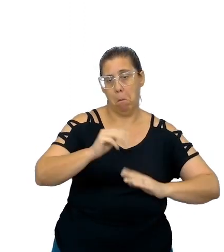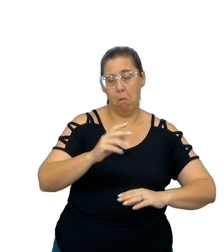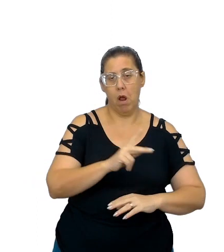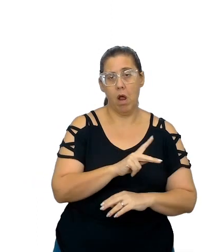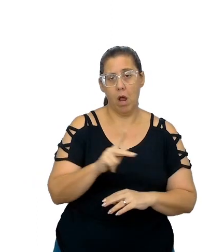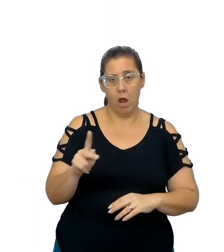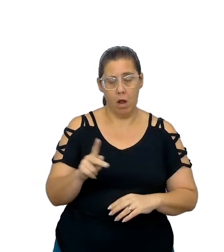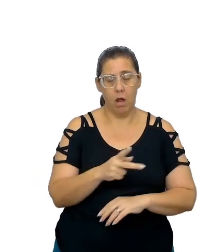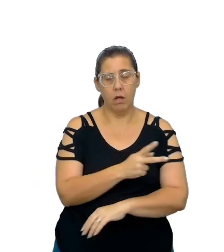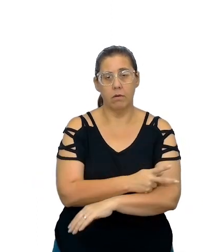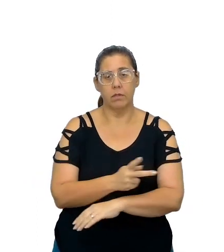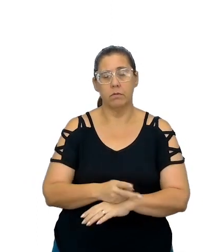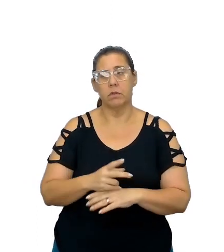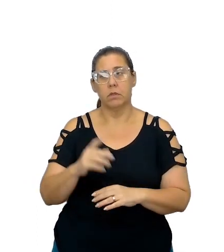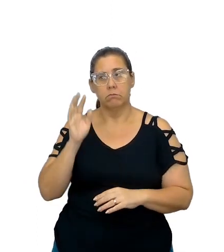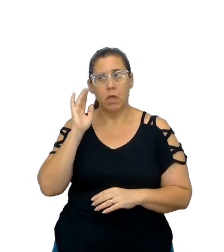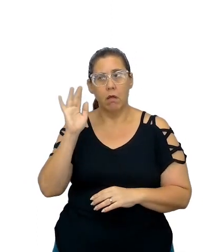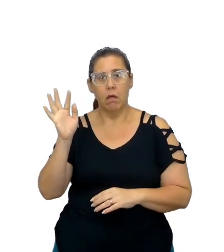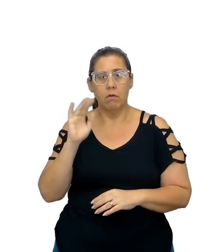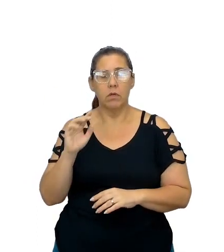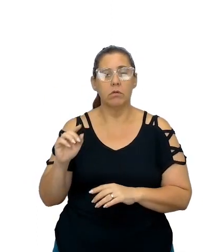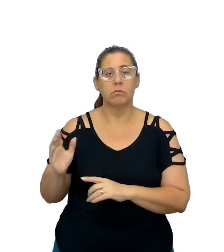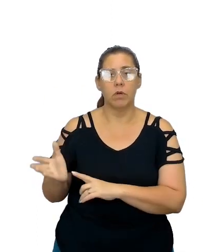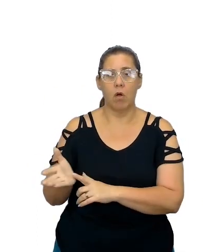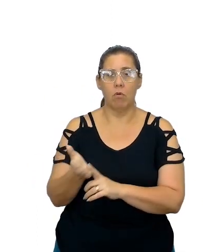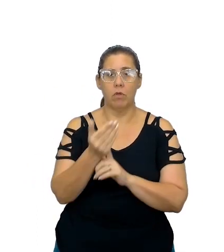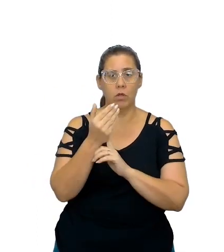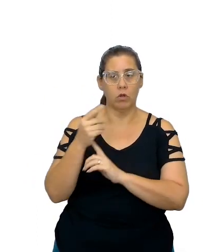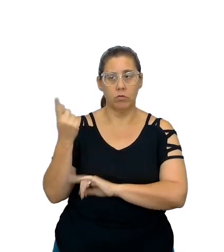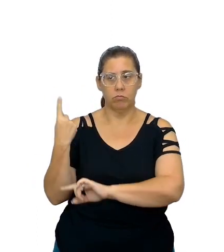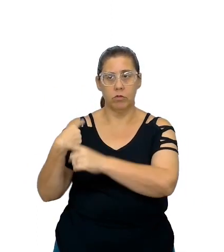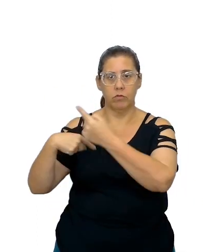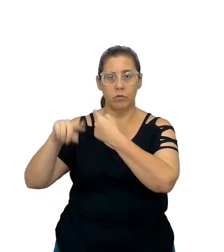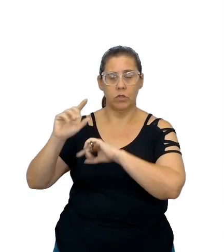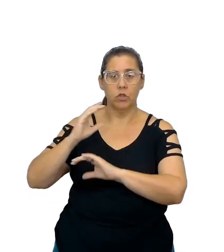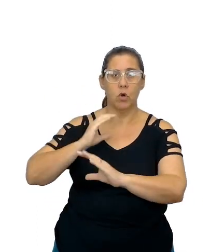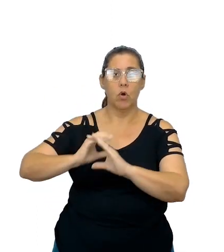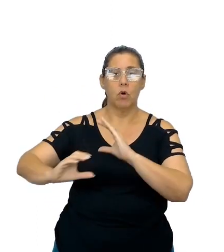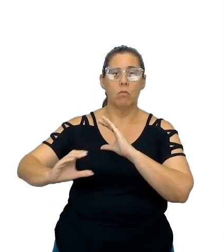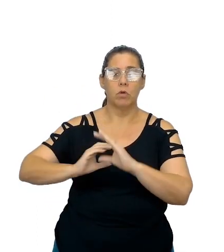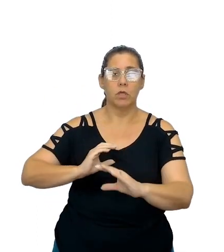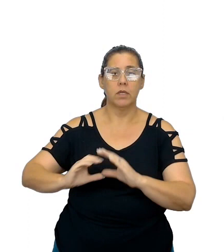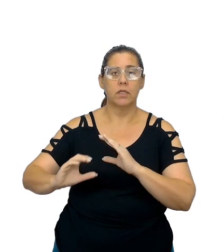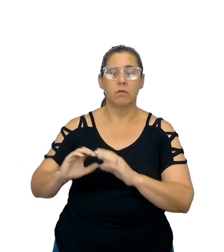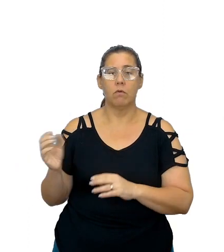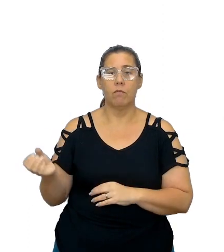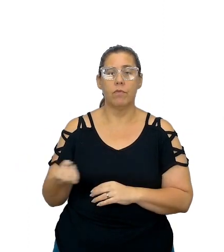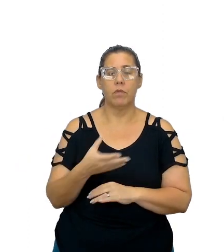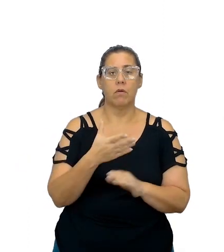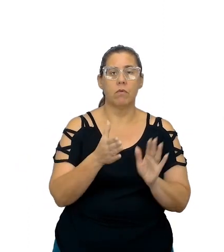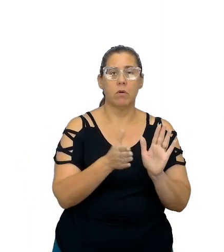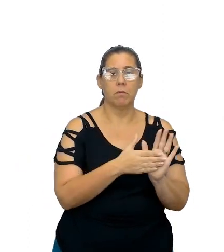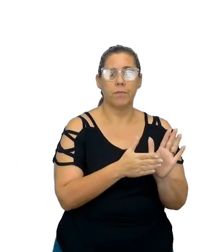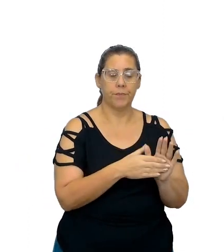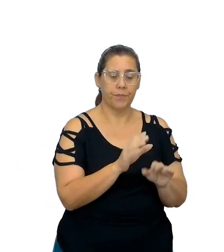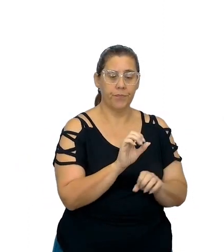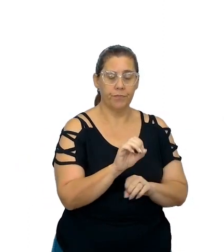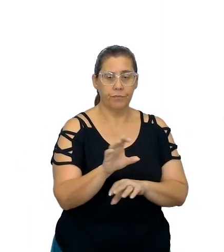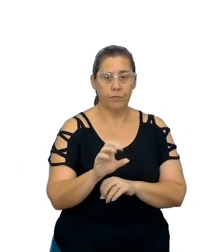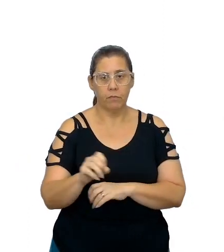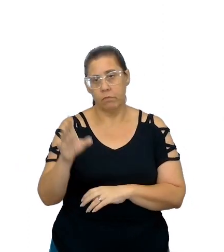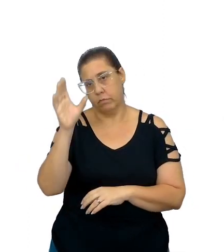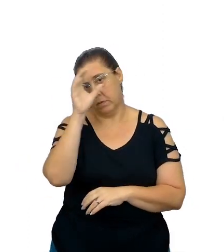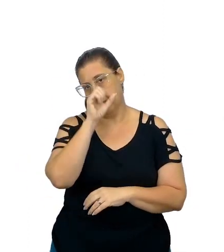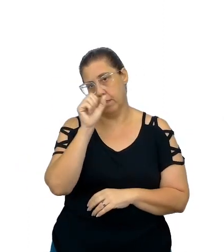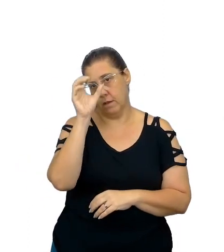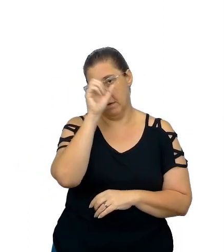refletir sobre os avanços das tecnologias digitais da informação e comunicação a partir de novas propostas de ensino e aprendizagem,